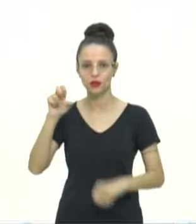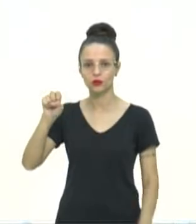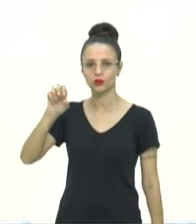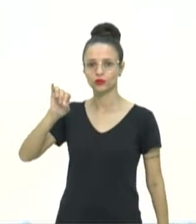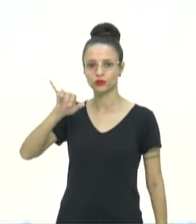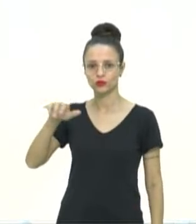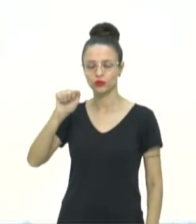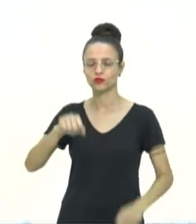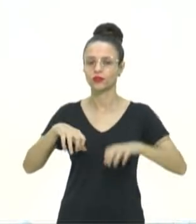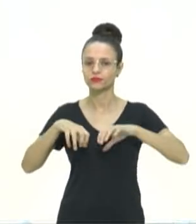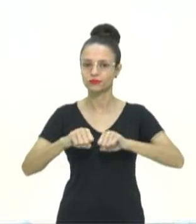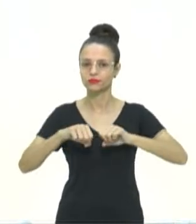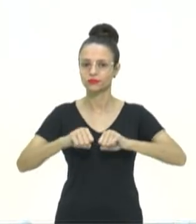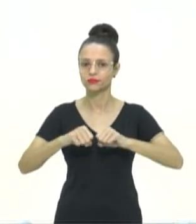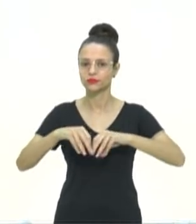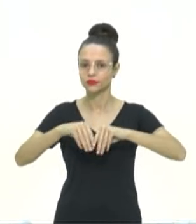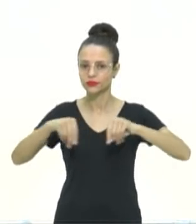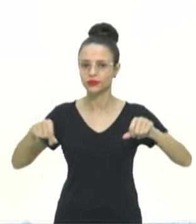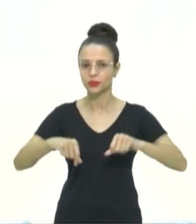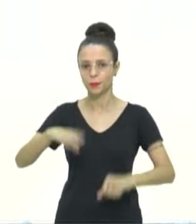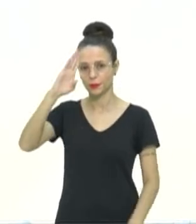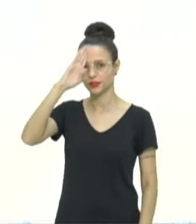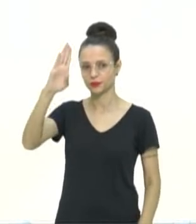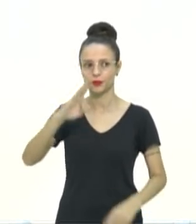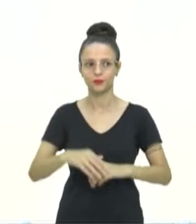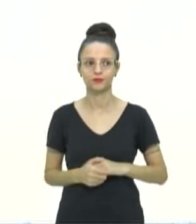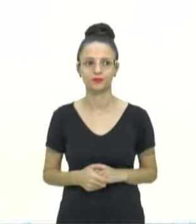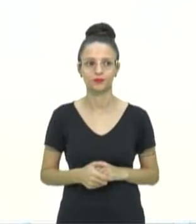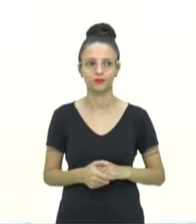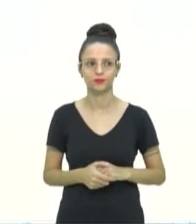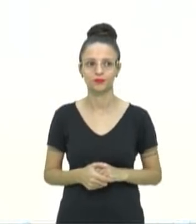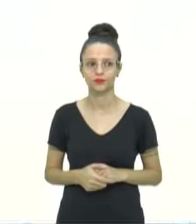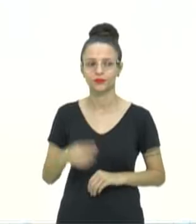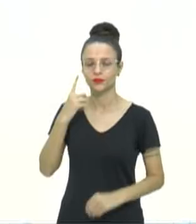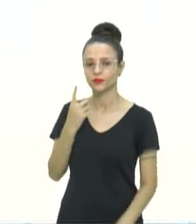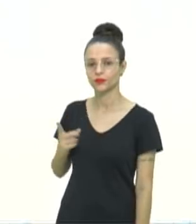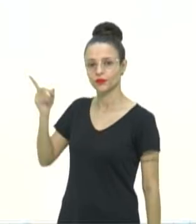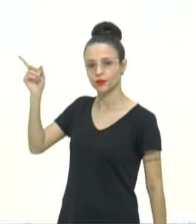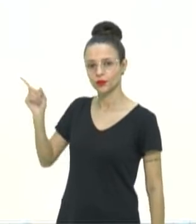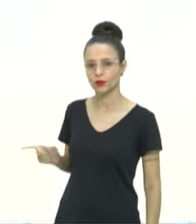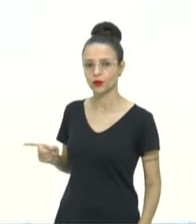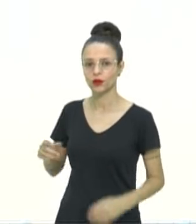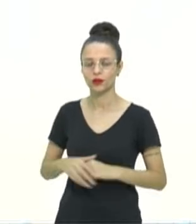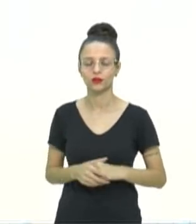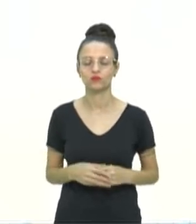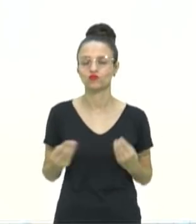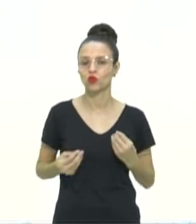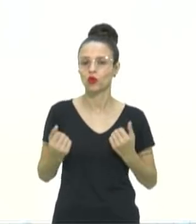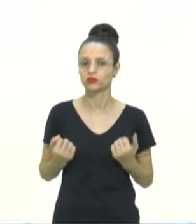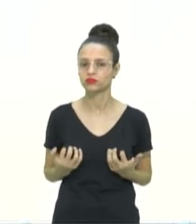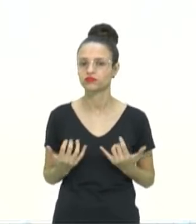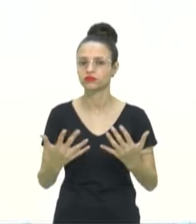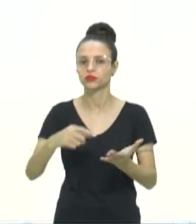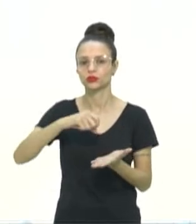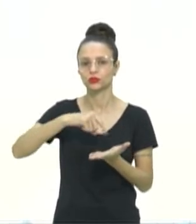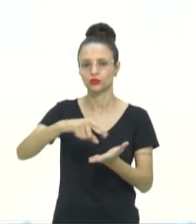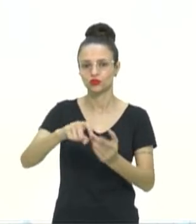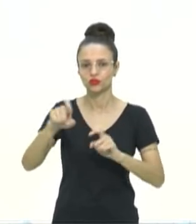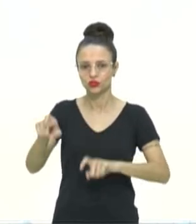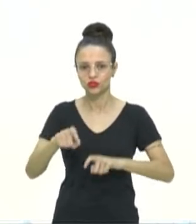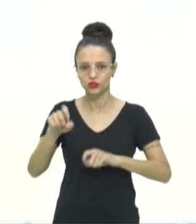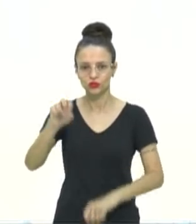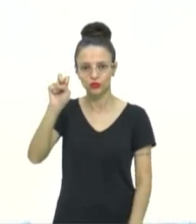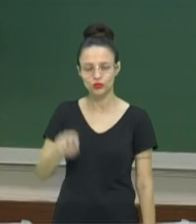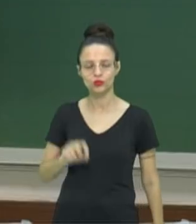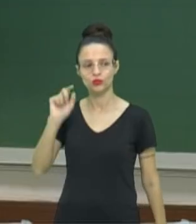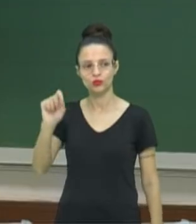soja, o trigo como os principais. E ali eu trouxe os cultivos da região sul, né? Então,